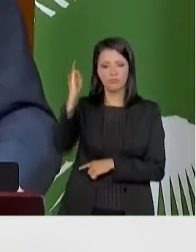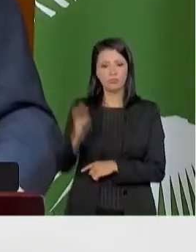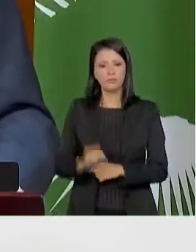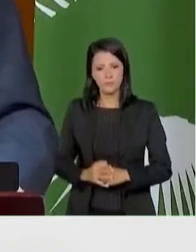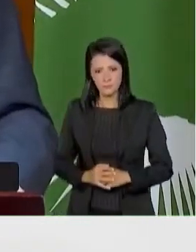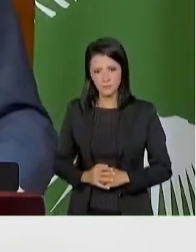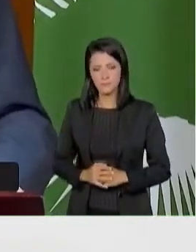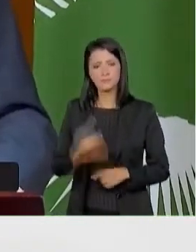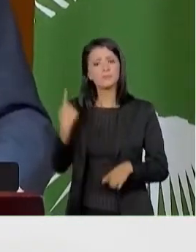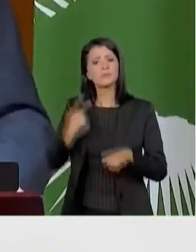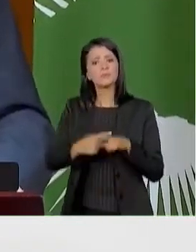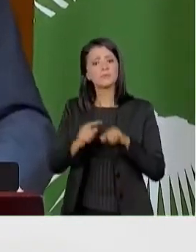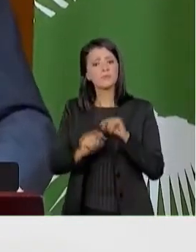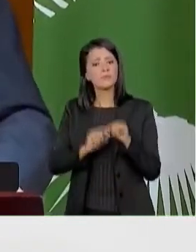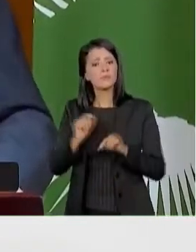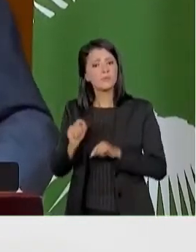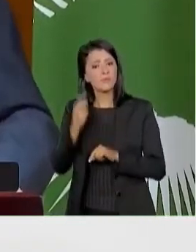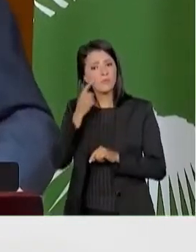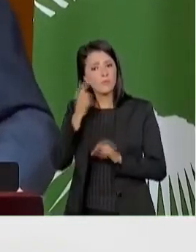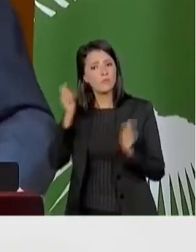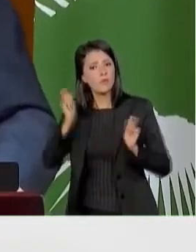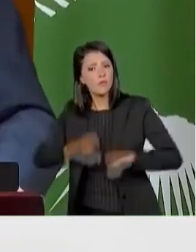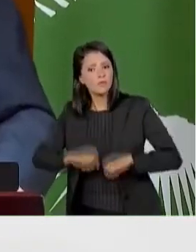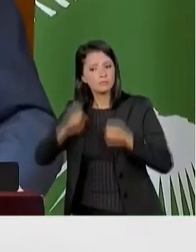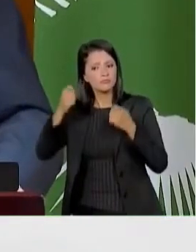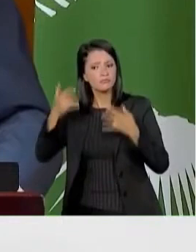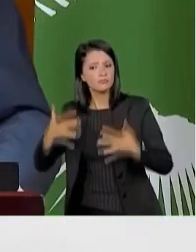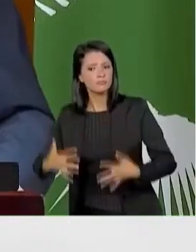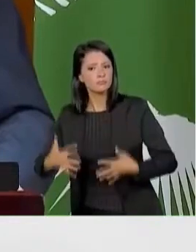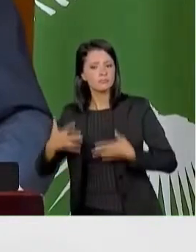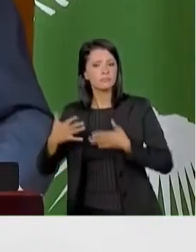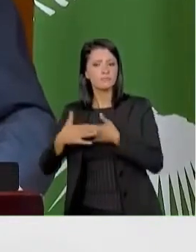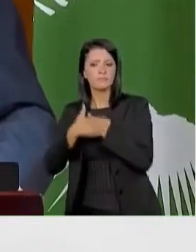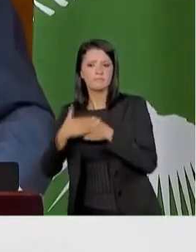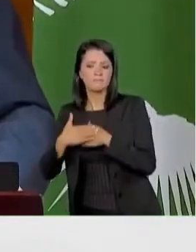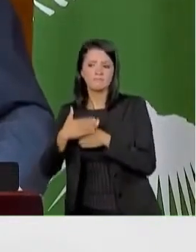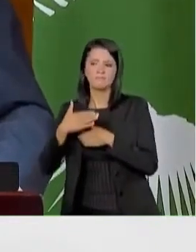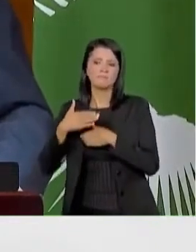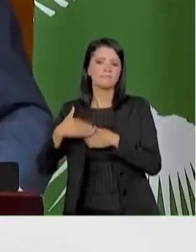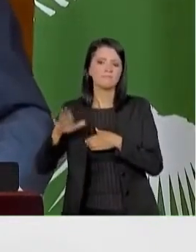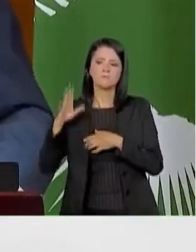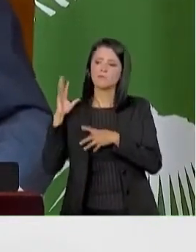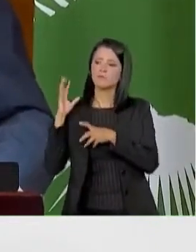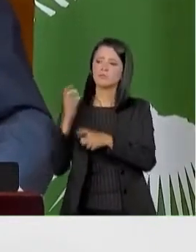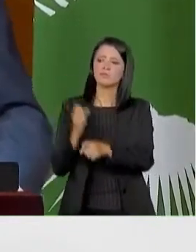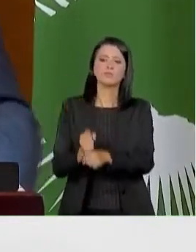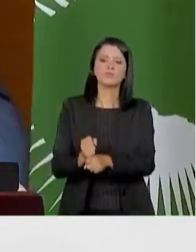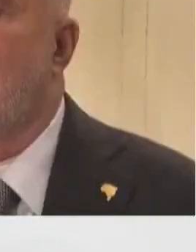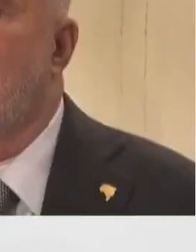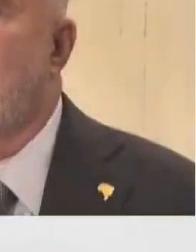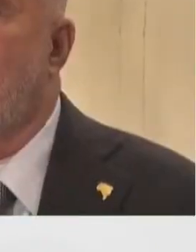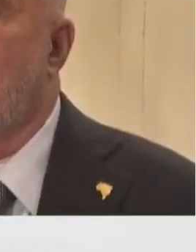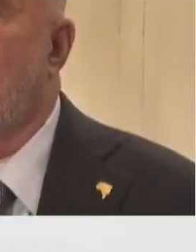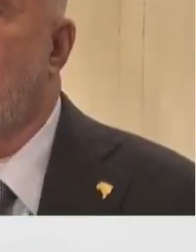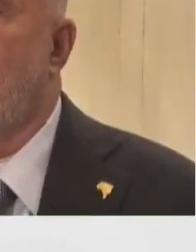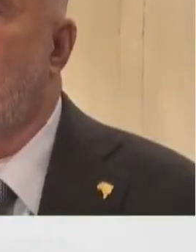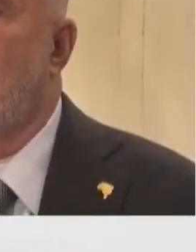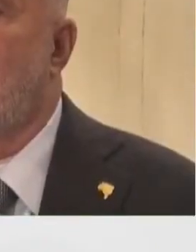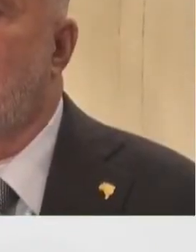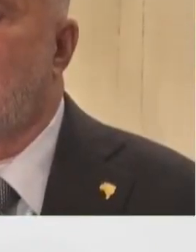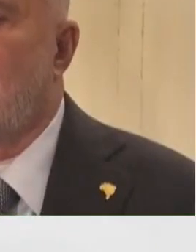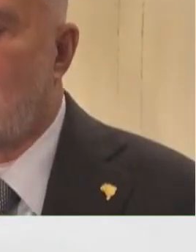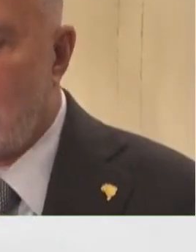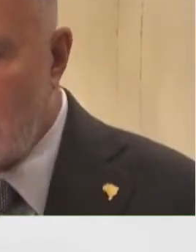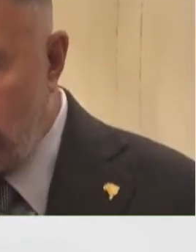Jesus de Nazaré é Persona não grata em Israel né se ele voltasse Hoje seria apedrejado